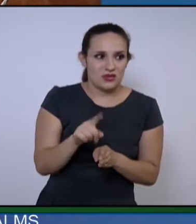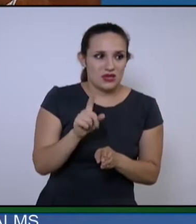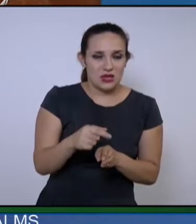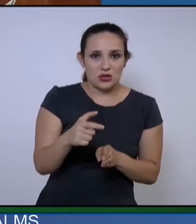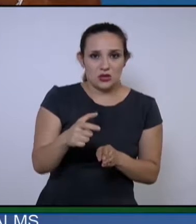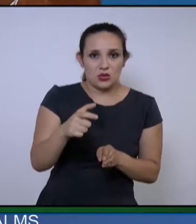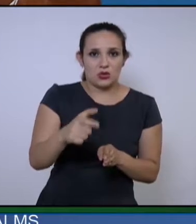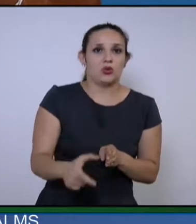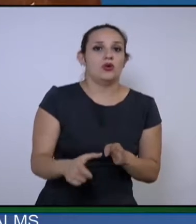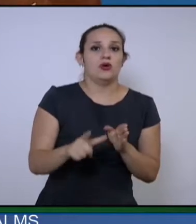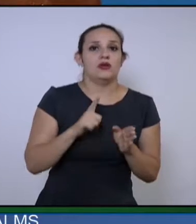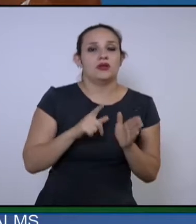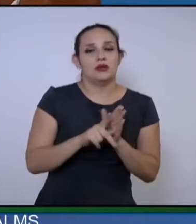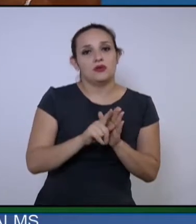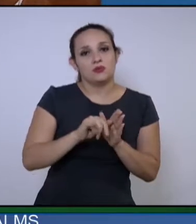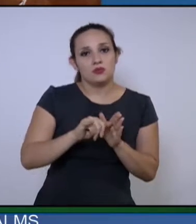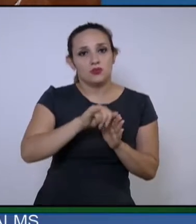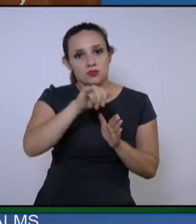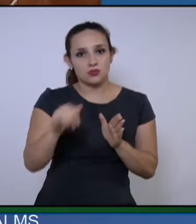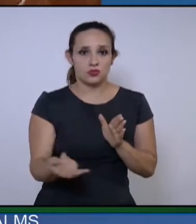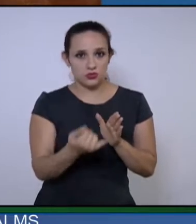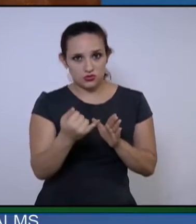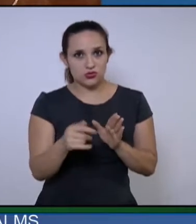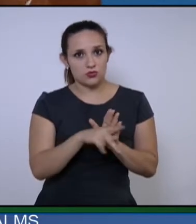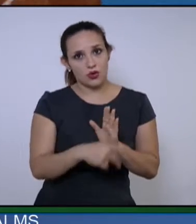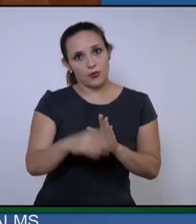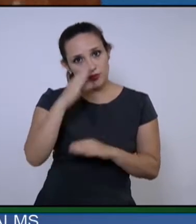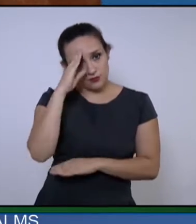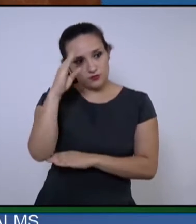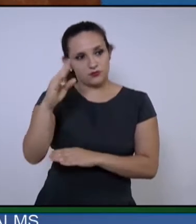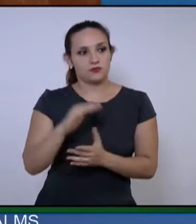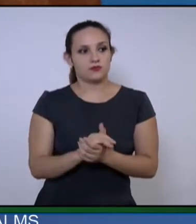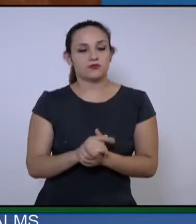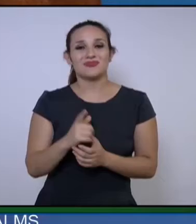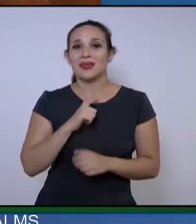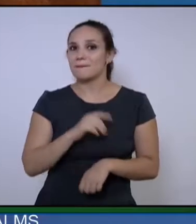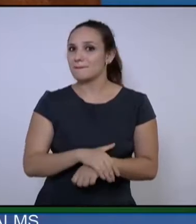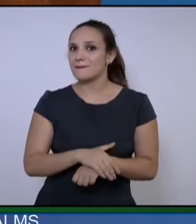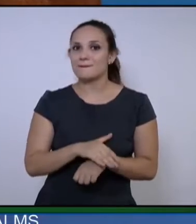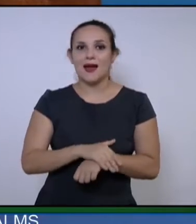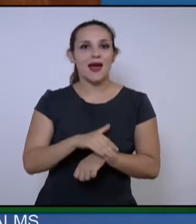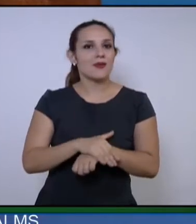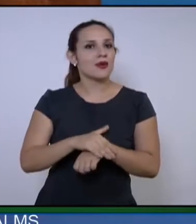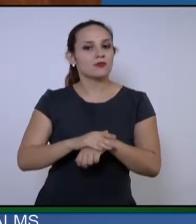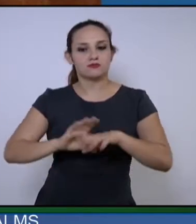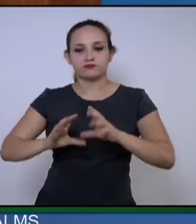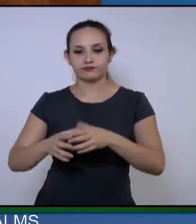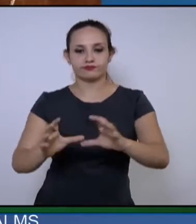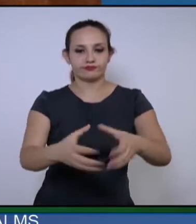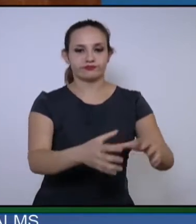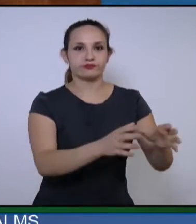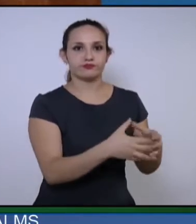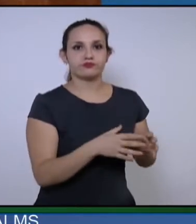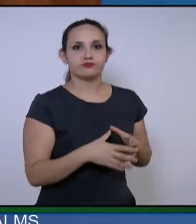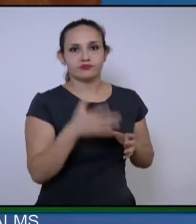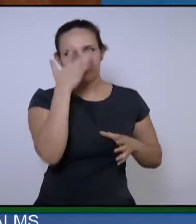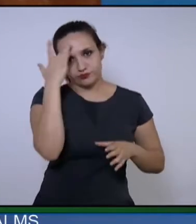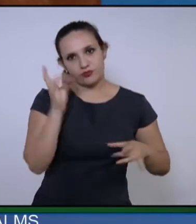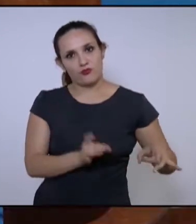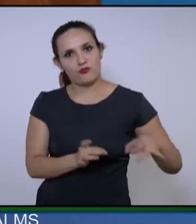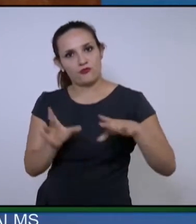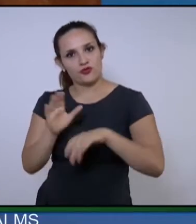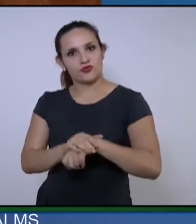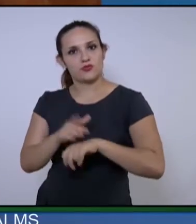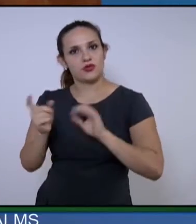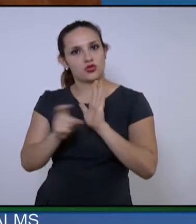tese, o projeto piloto está sendo implantado pelo Exército, as quadrilhas se fortalecem, deputado Enel Fellini,